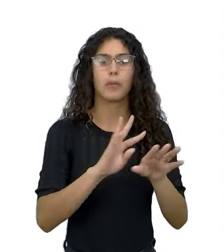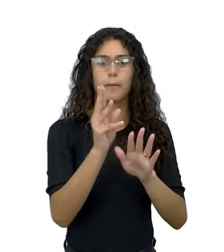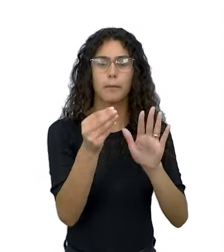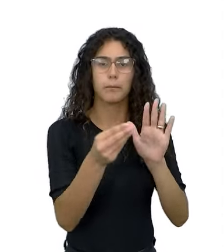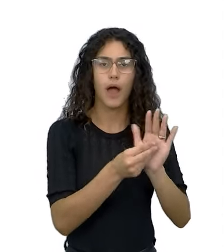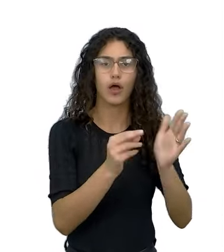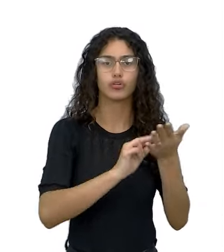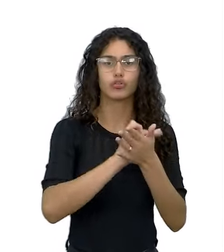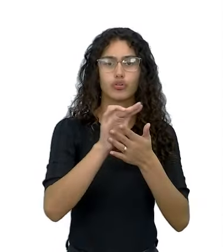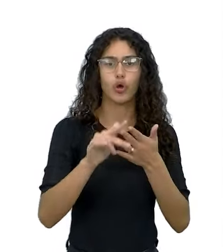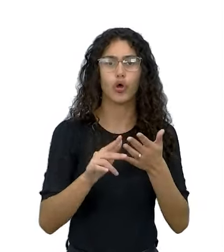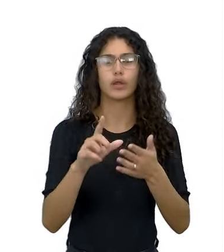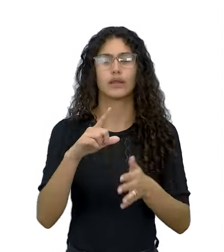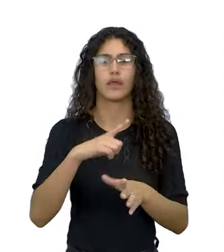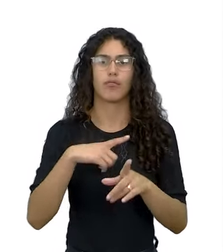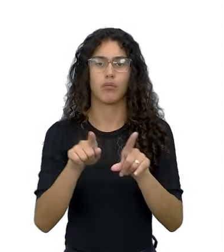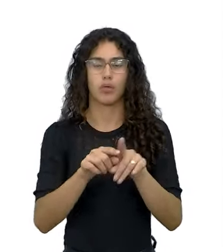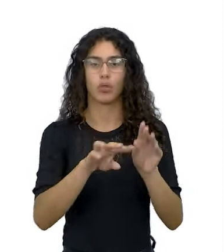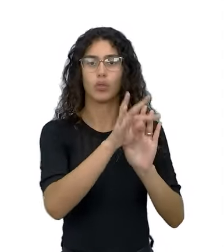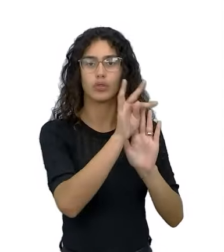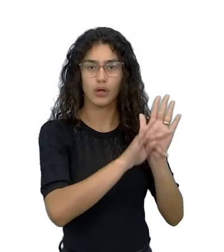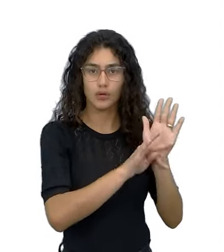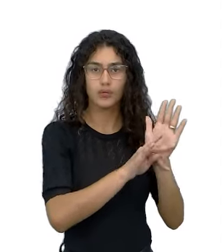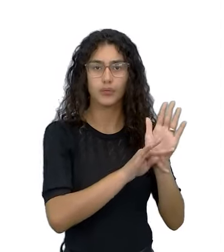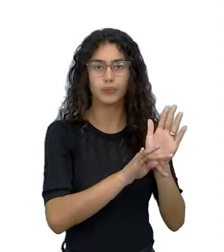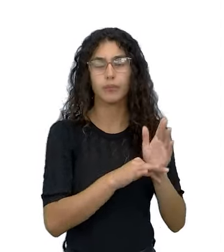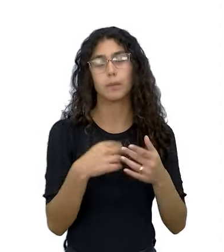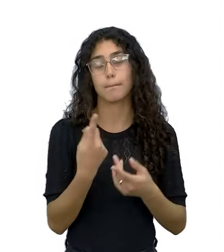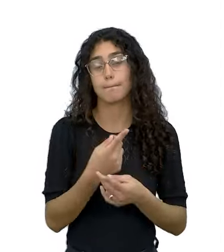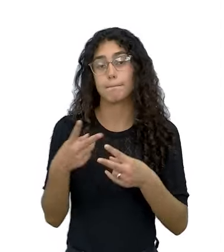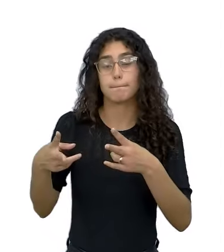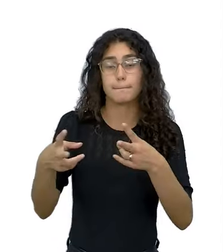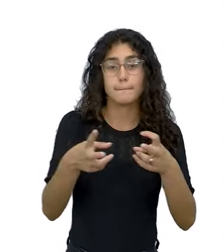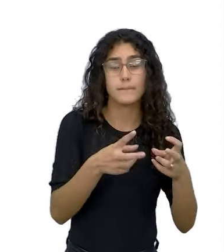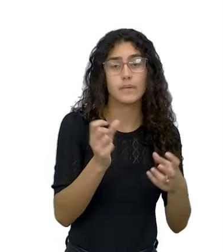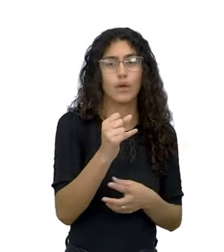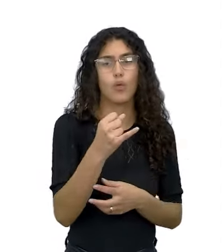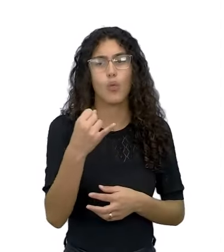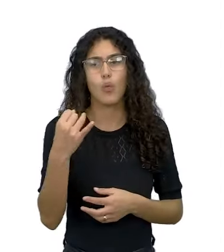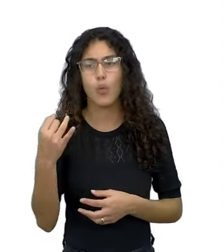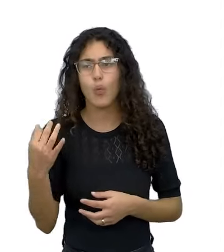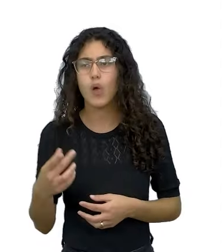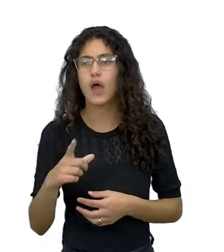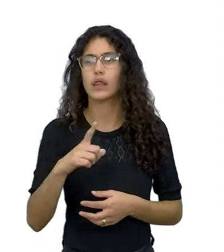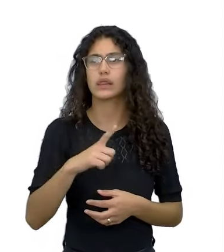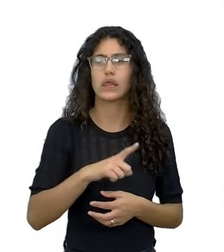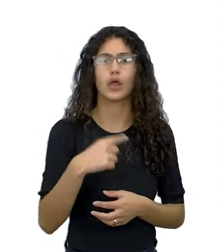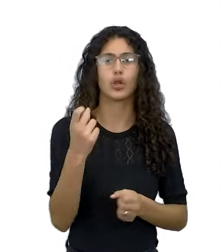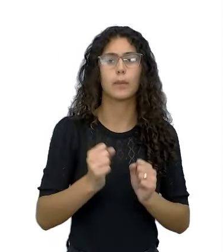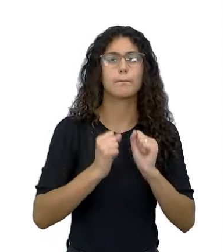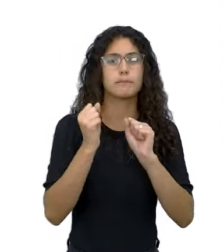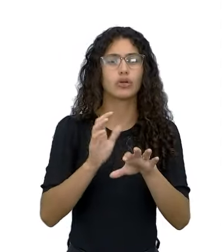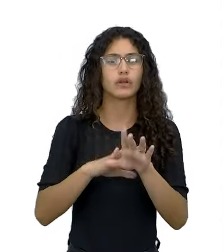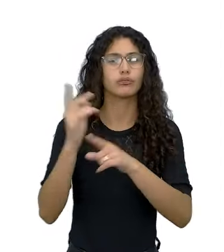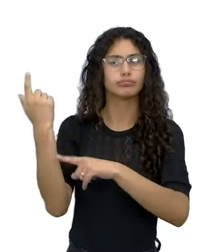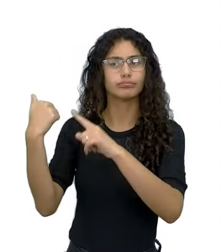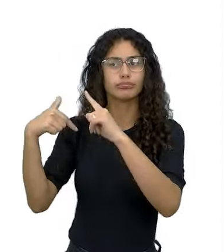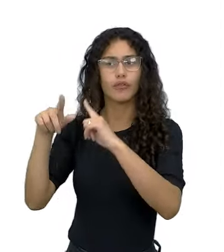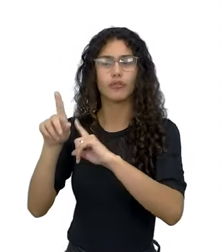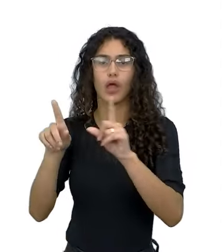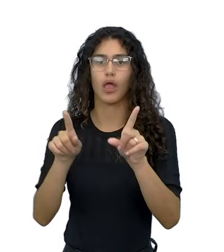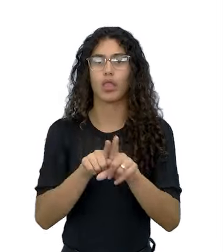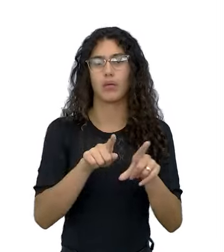de outras vozes no texto, né? Então, a gente observa quantos elementos, quantas coisas que a gente pode desenvolver,